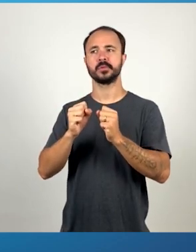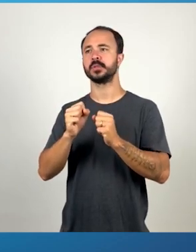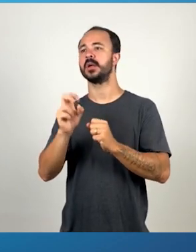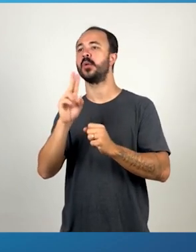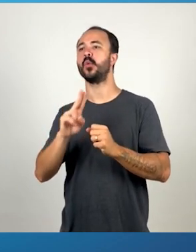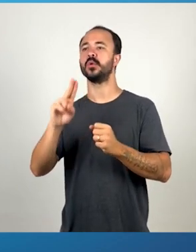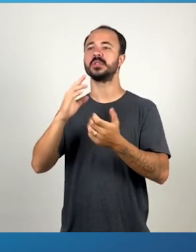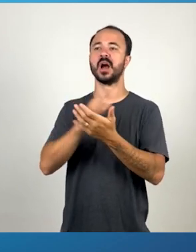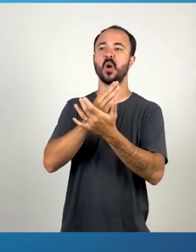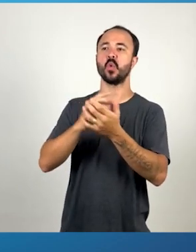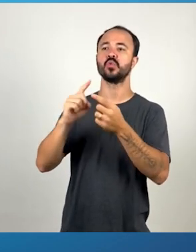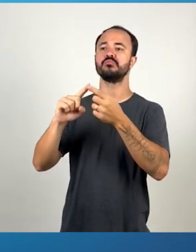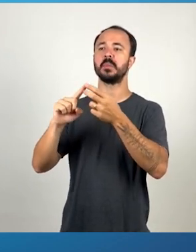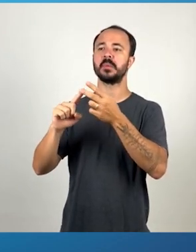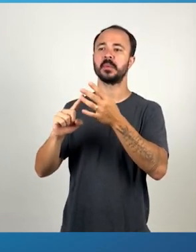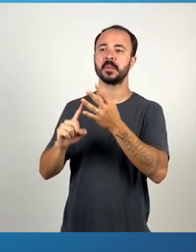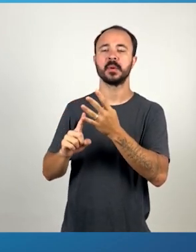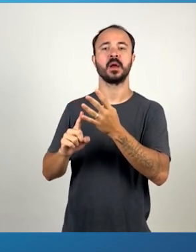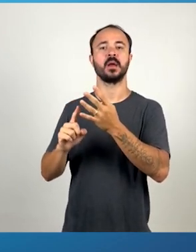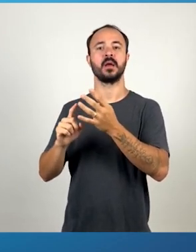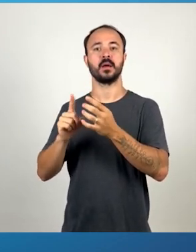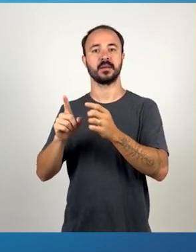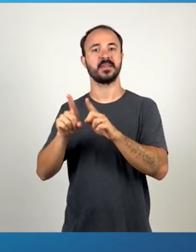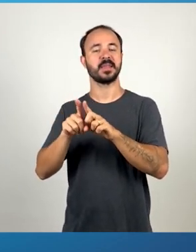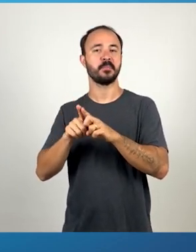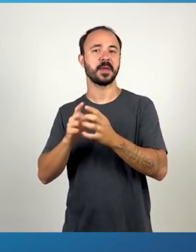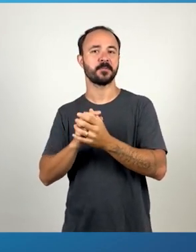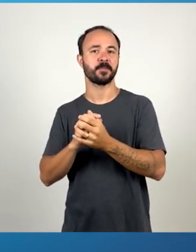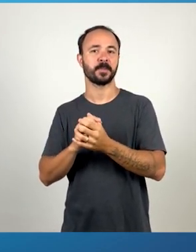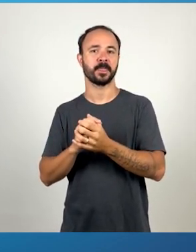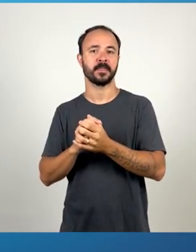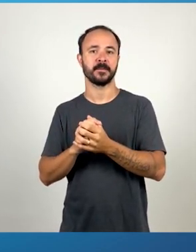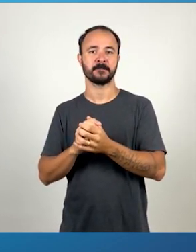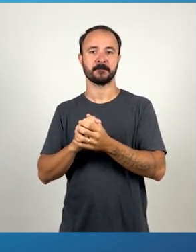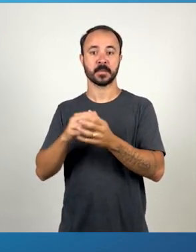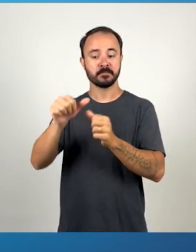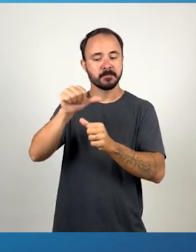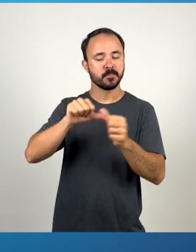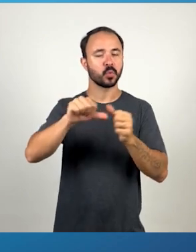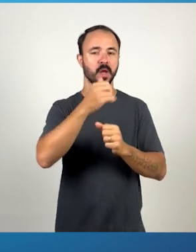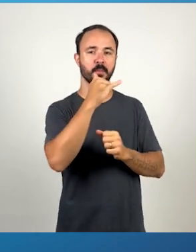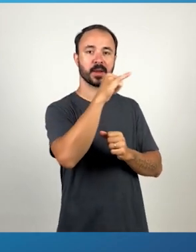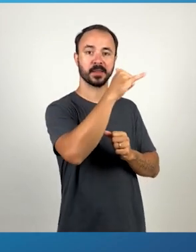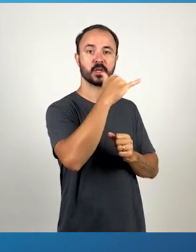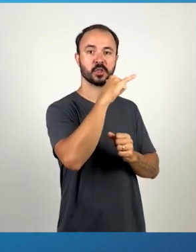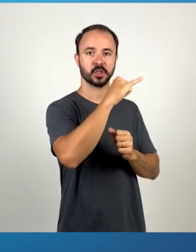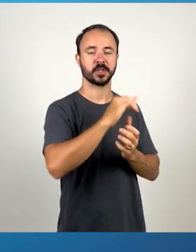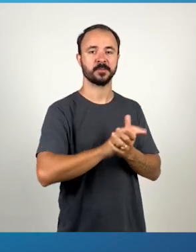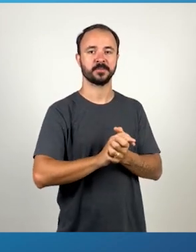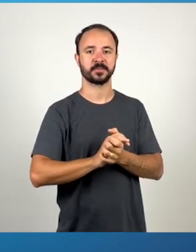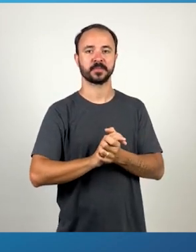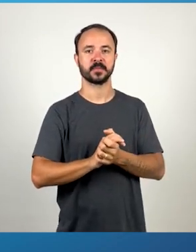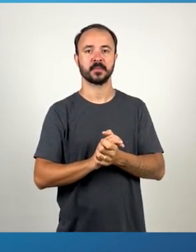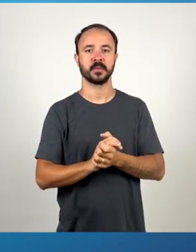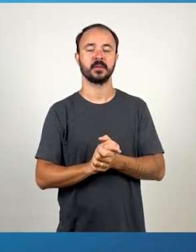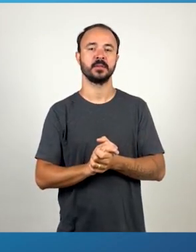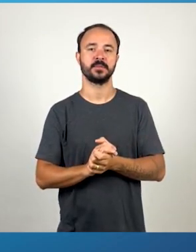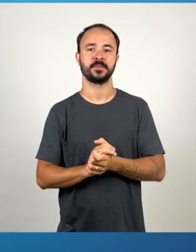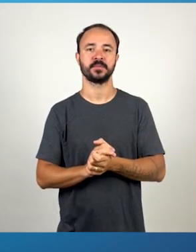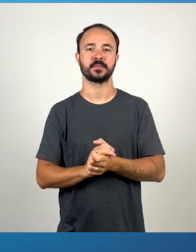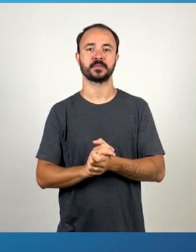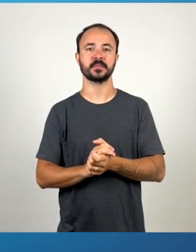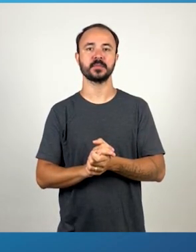da digestão anaeróbica, ou seja, que ocorre na ausência do gás oxigênio a partir da biomassa.